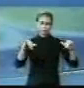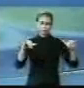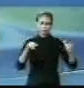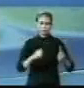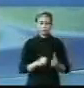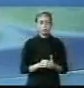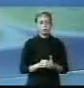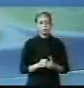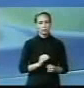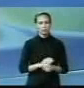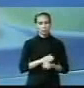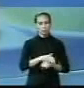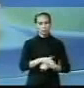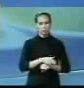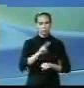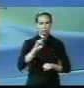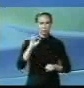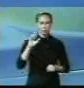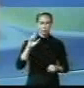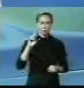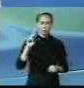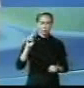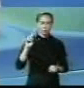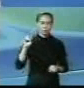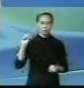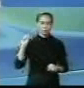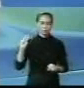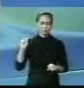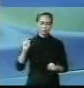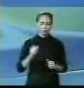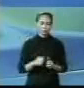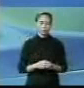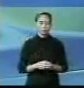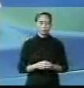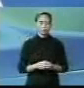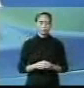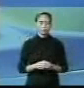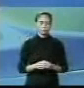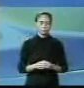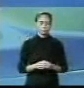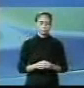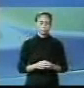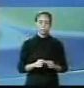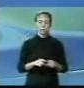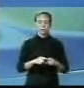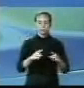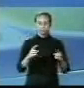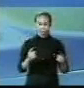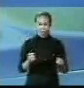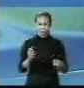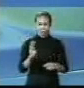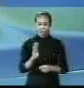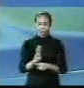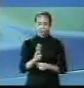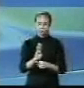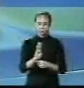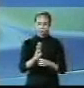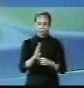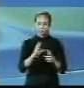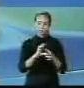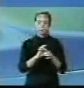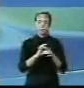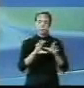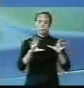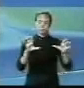algum vírus. Então, não quer dizer que um firewall dentro da sua rede vai te livrar 100% desses riscos. Não, mas vai diminuir